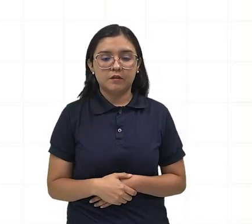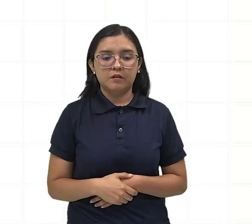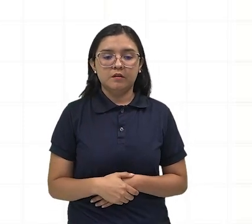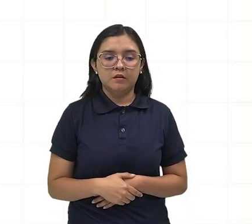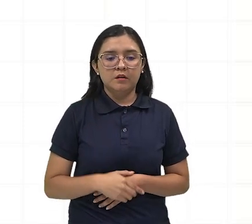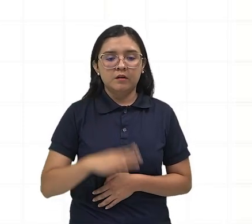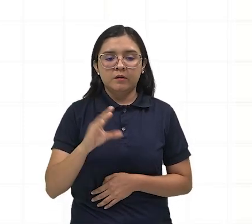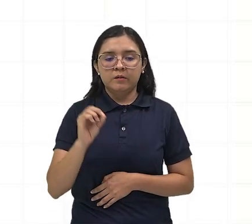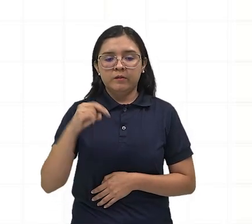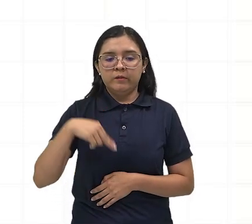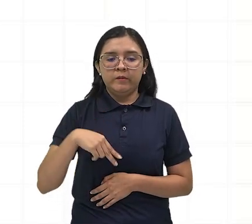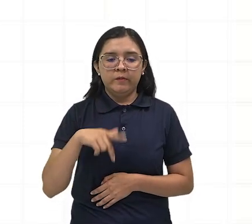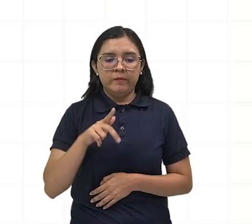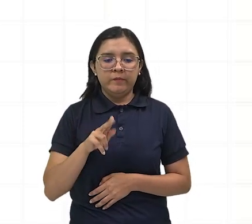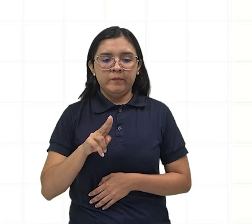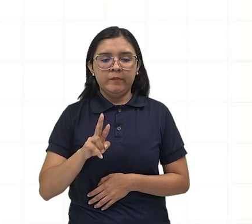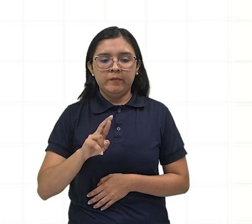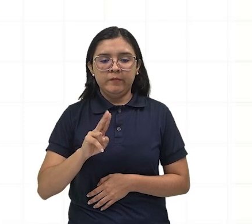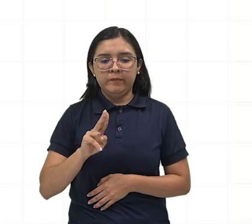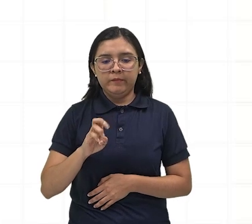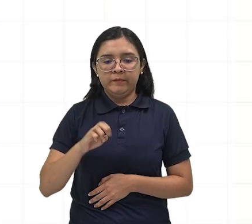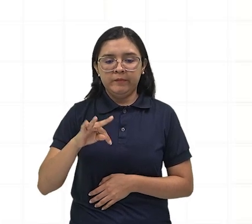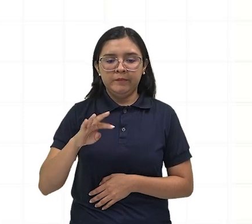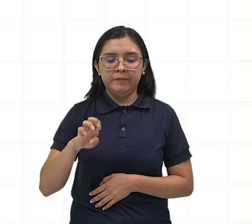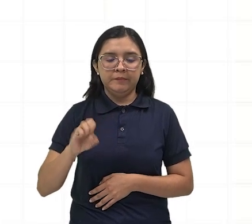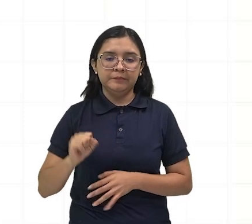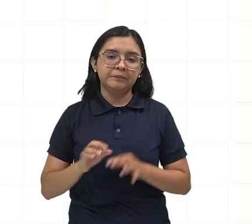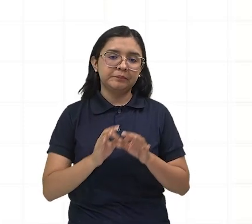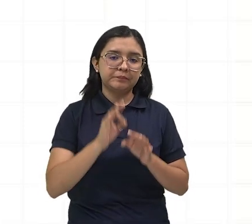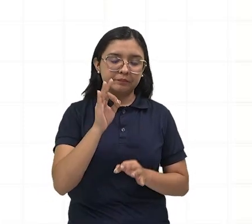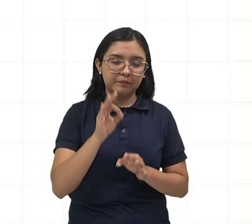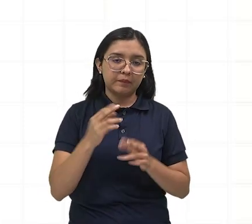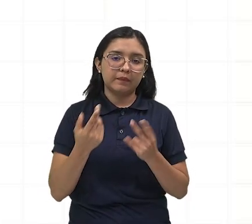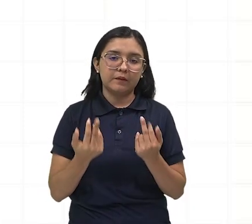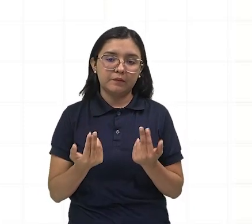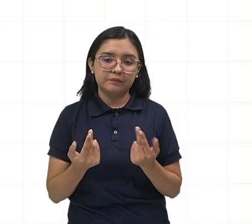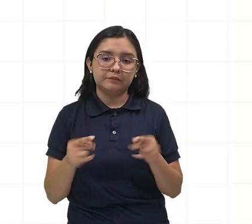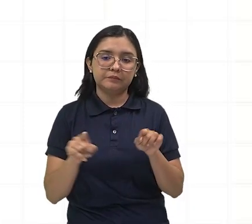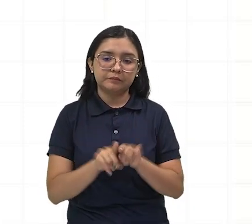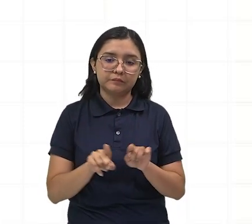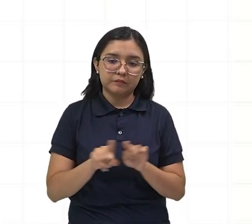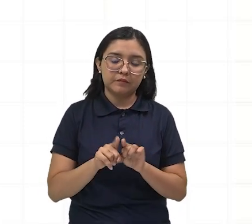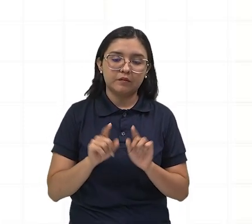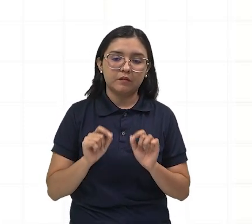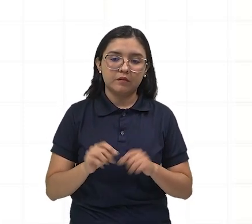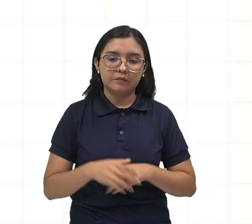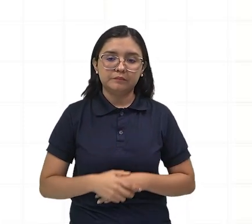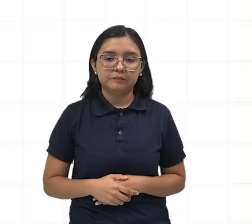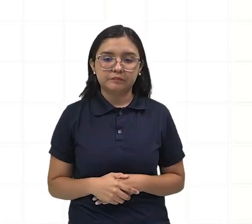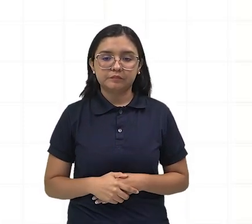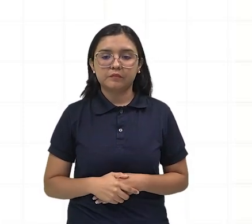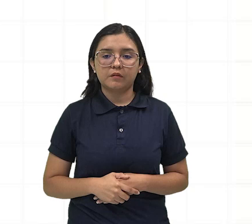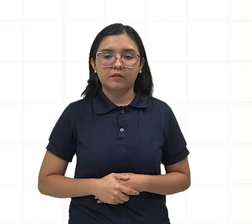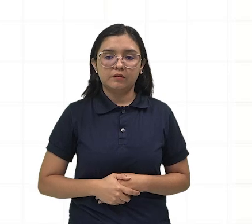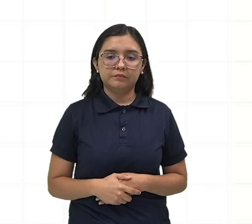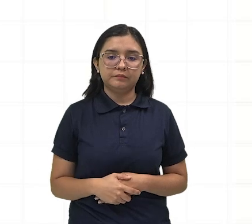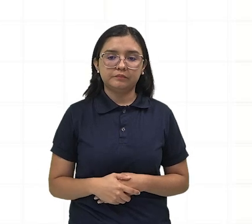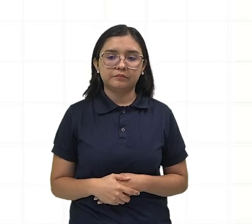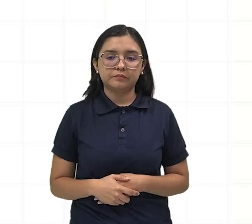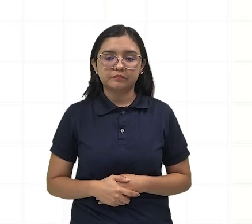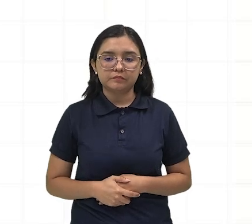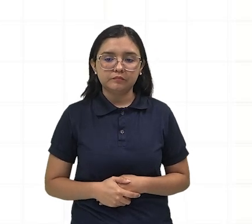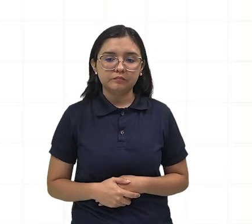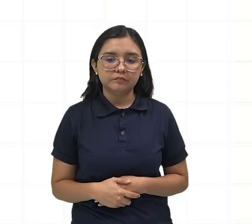congruentes, né? Medidas iguais. E paralelos a PQ. Ó.